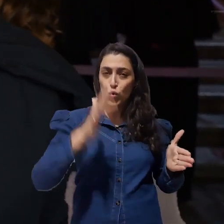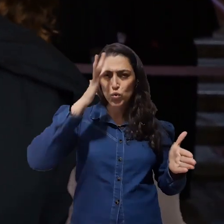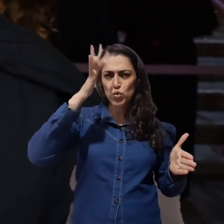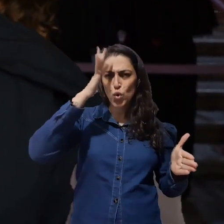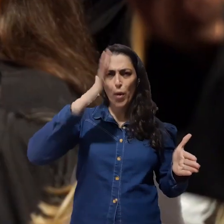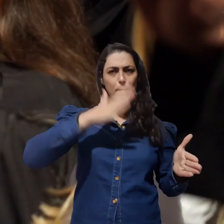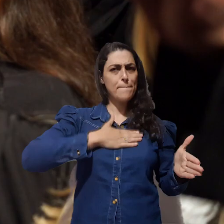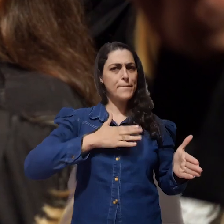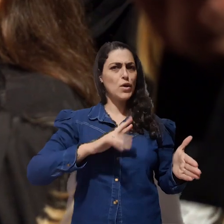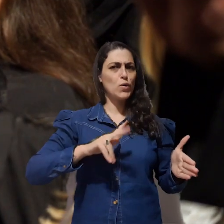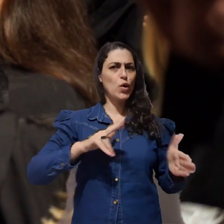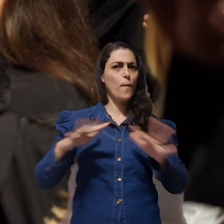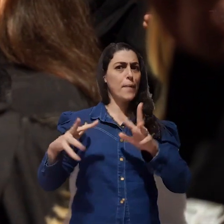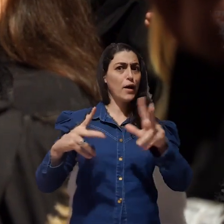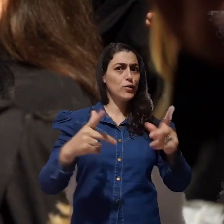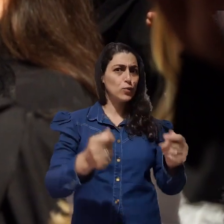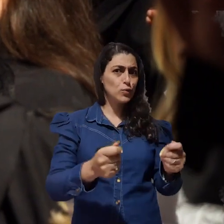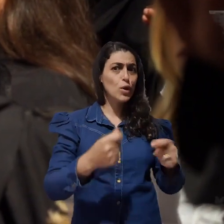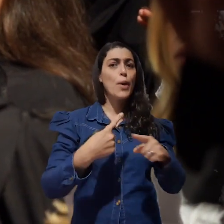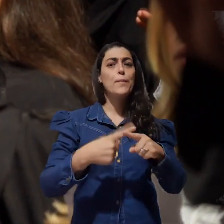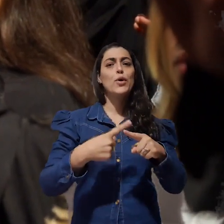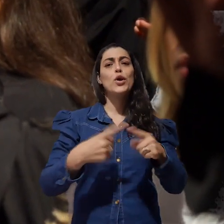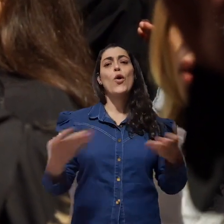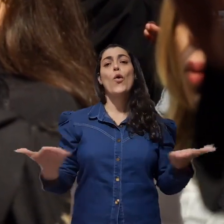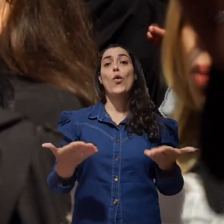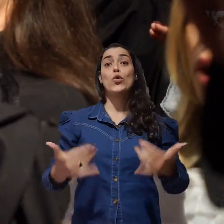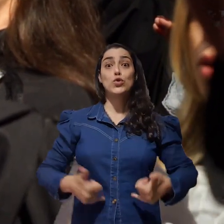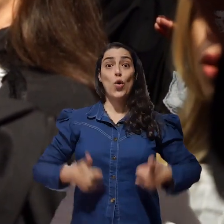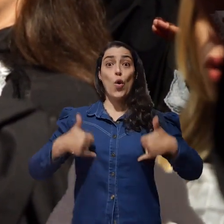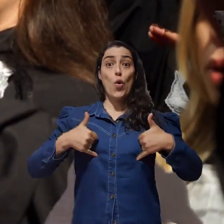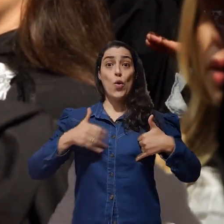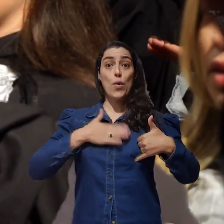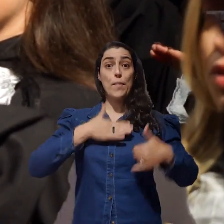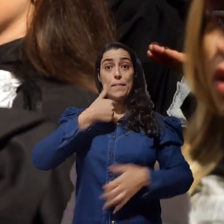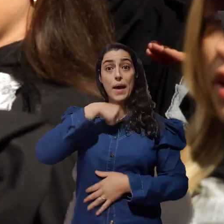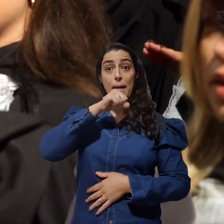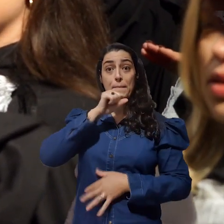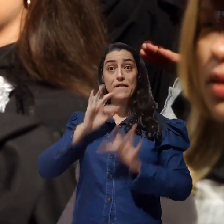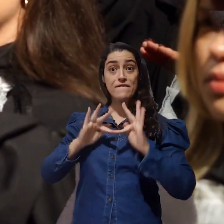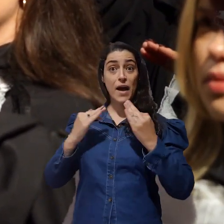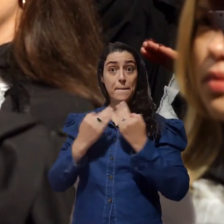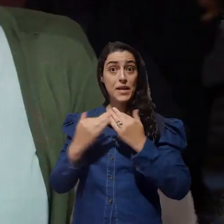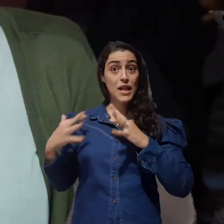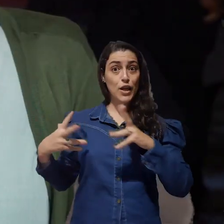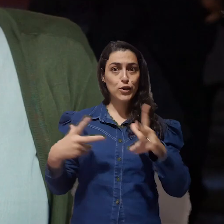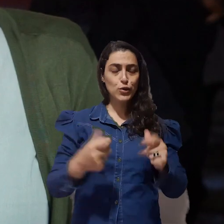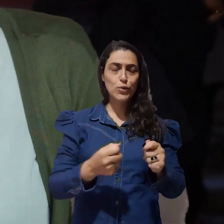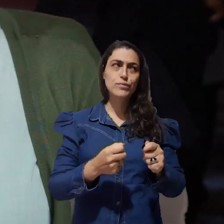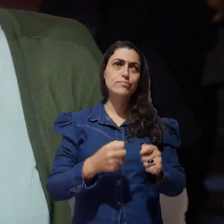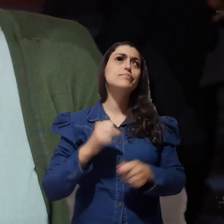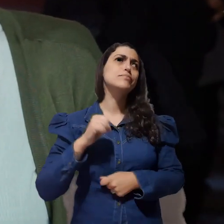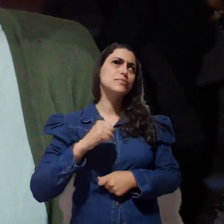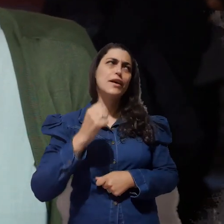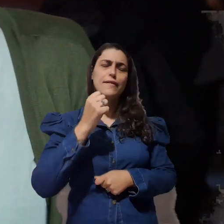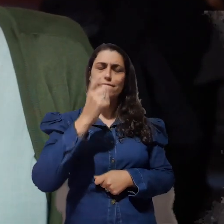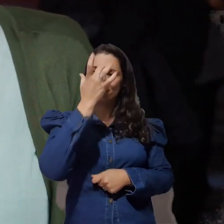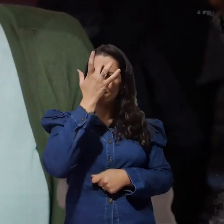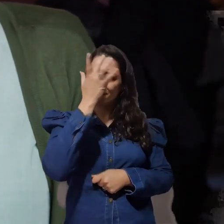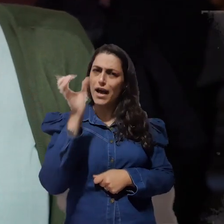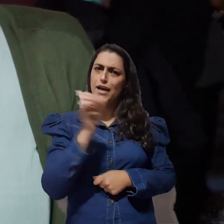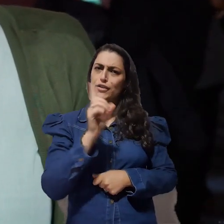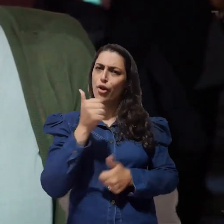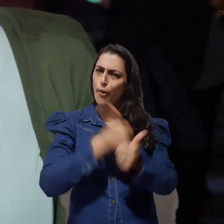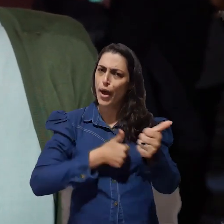mas para todo mundo, porque hoje eu sou um orgulho, não só para minha mãe, para minha família toda. Sim, não foi fácil, né? Muita luta, todo mundo